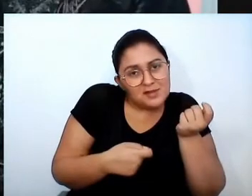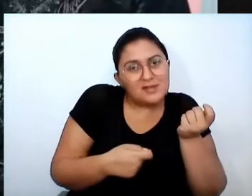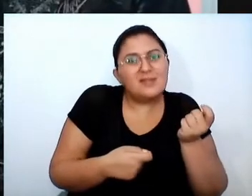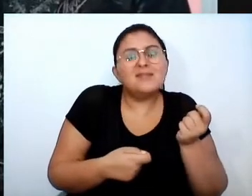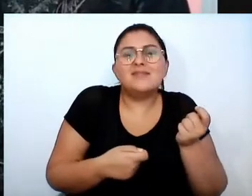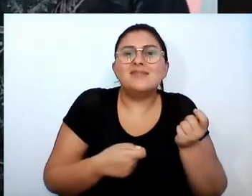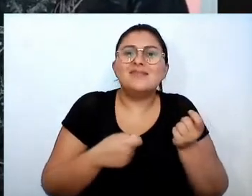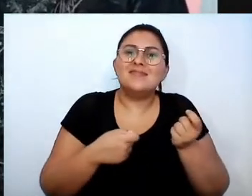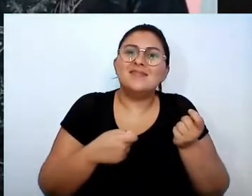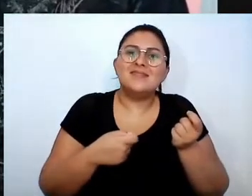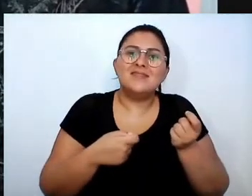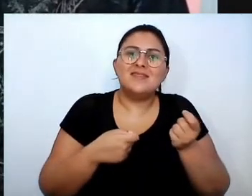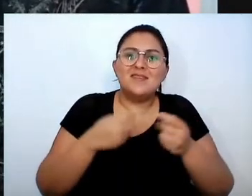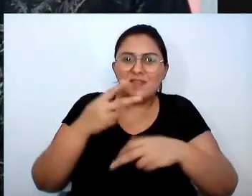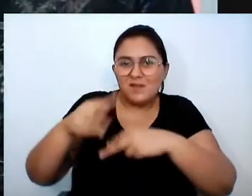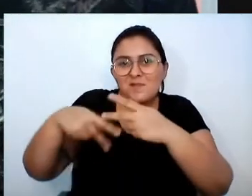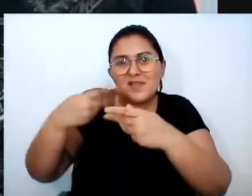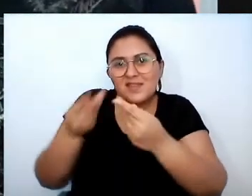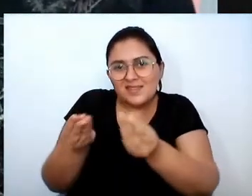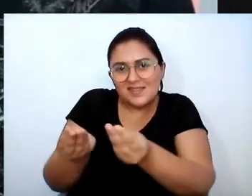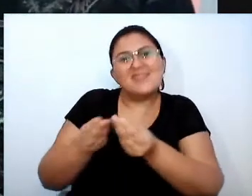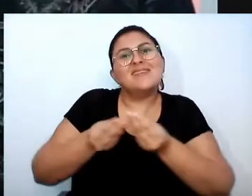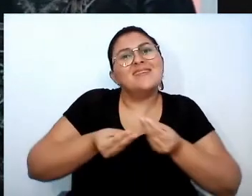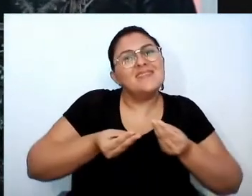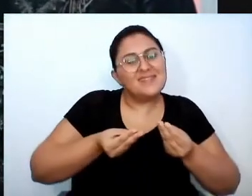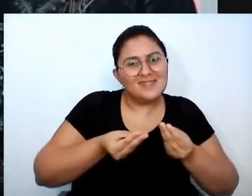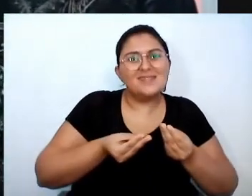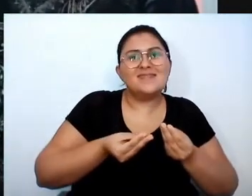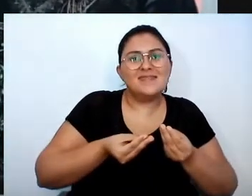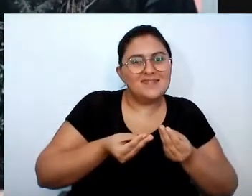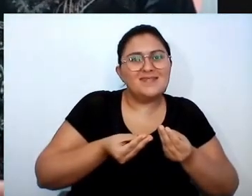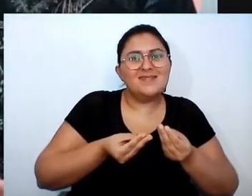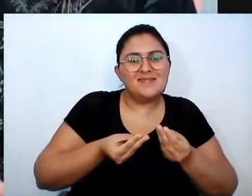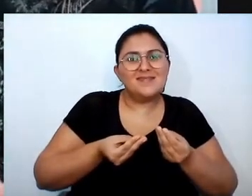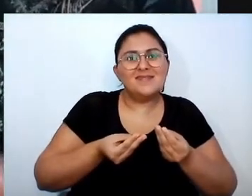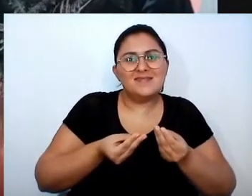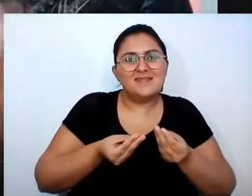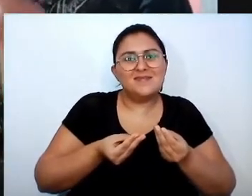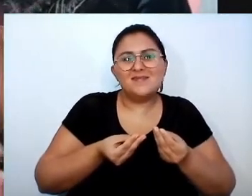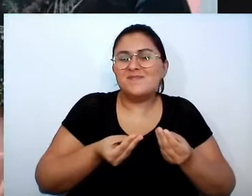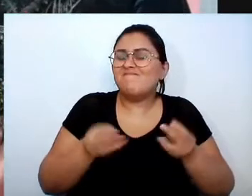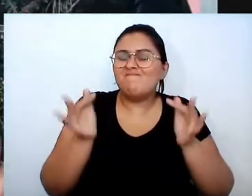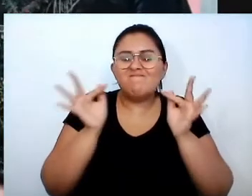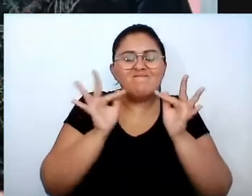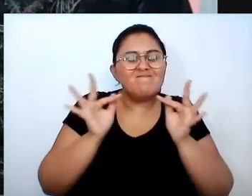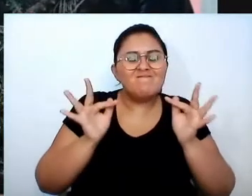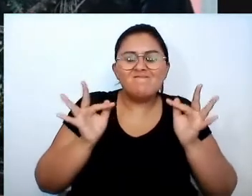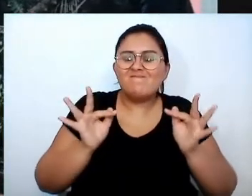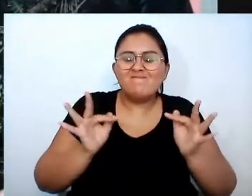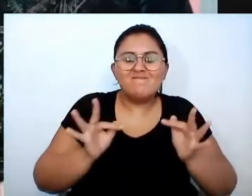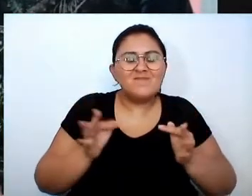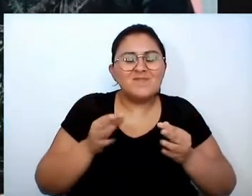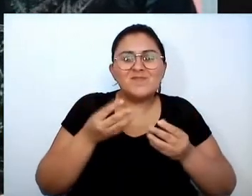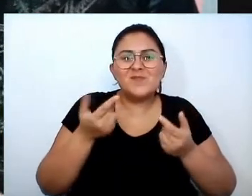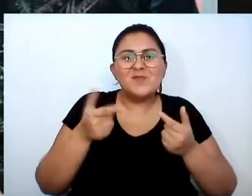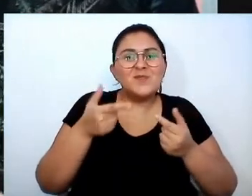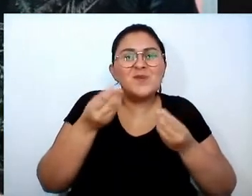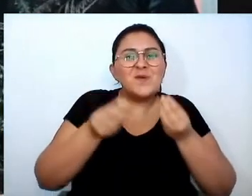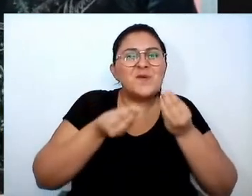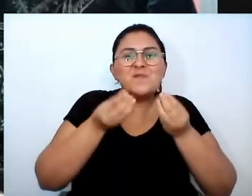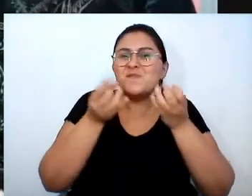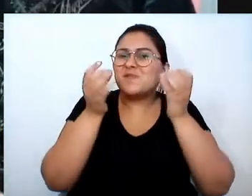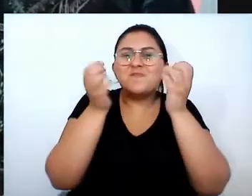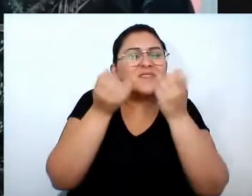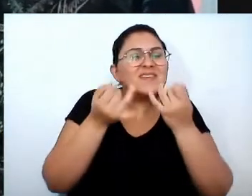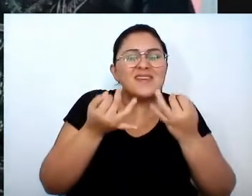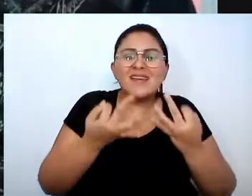Mas aí eu ganhei esse violão dele, né? Foi uma ação muito boa. Não sei nem, tem nem como descrever. Fiquei tão feliz que eu não sim. sabia